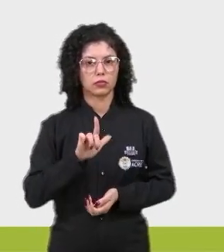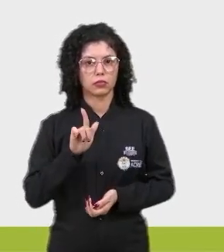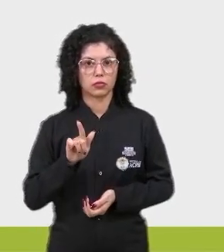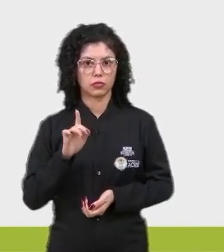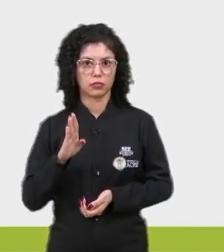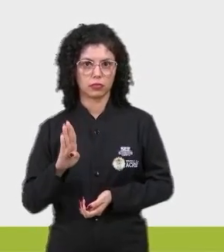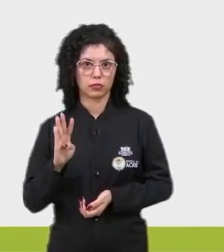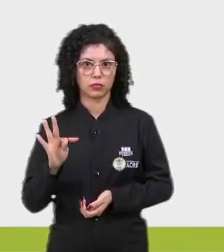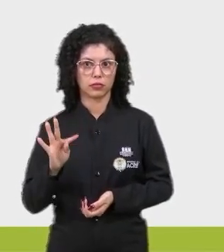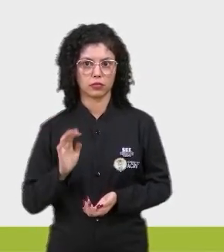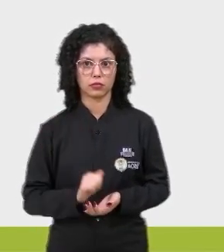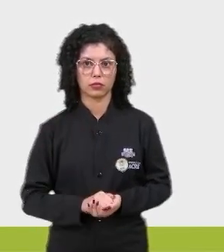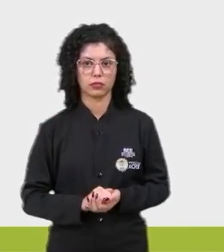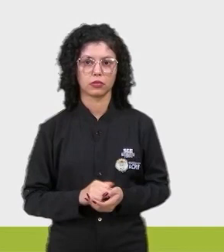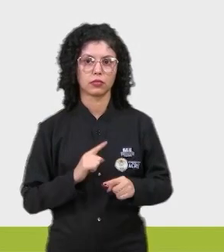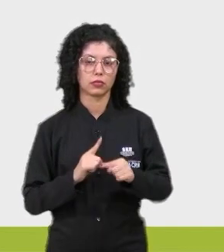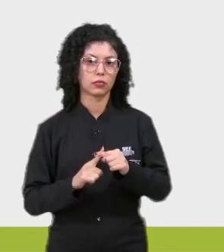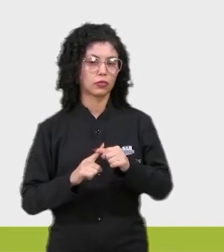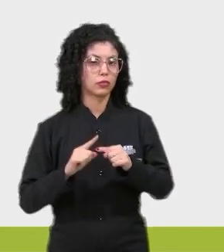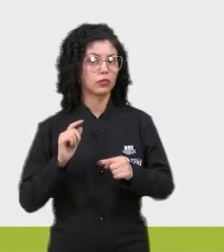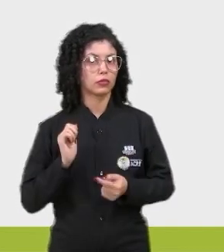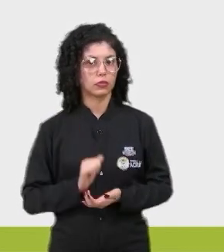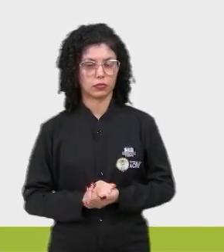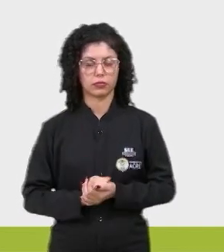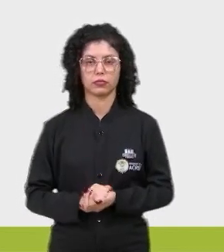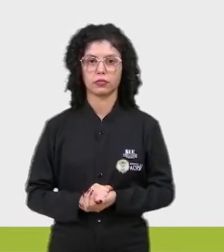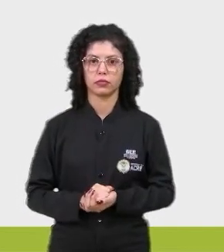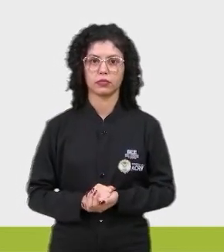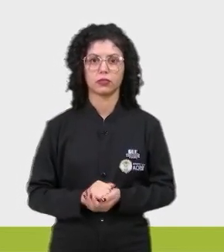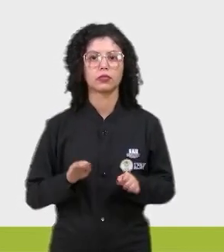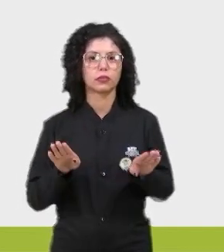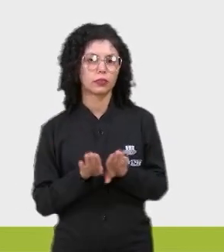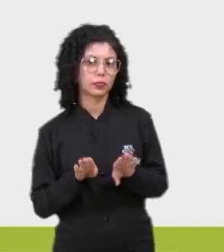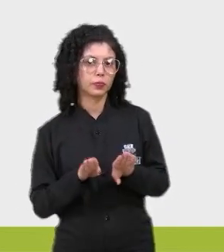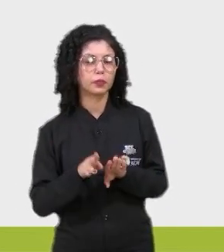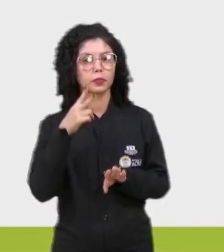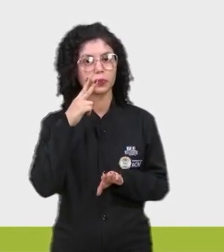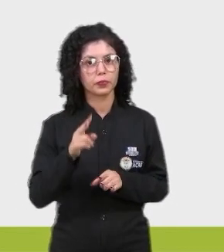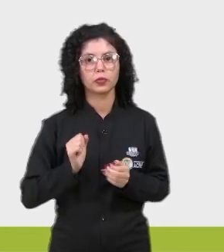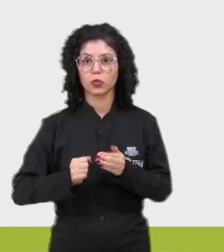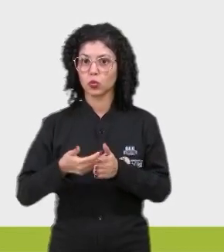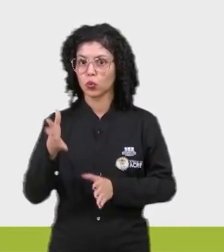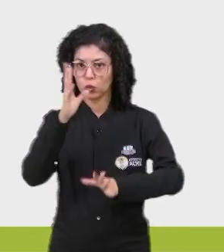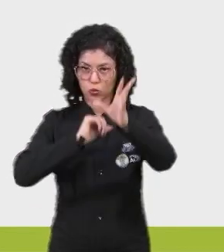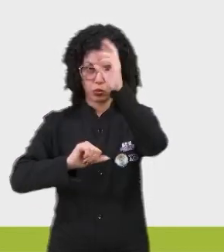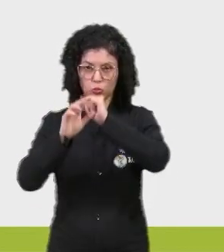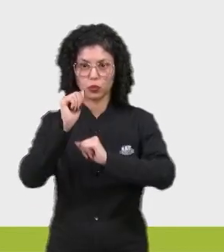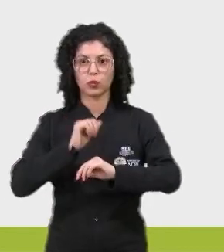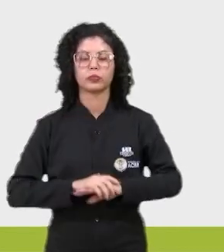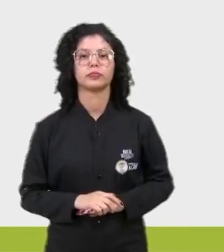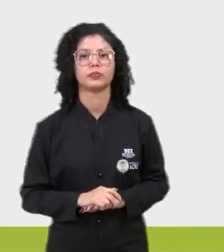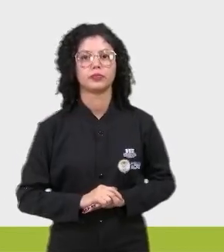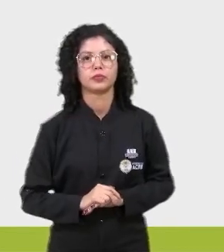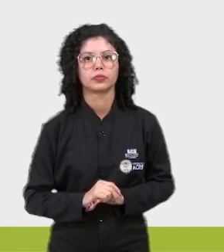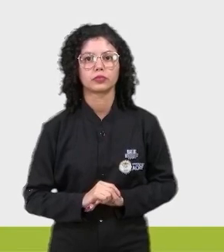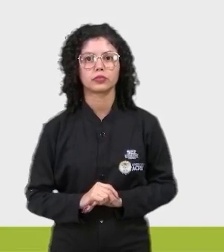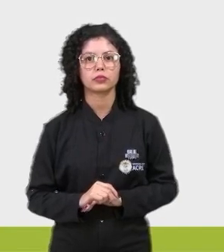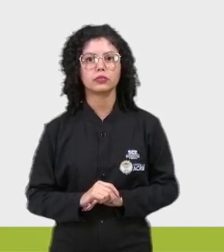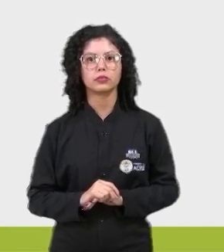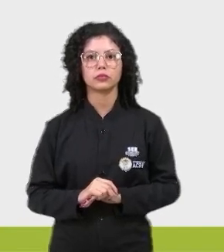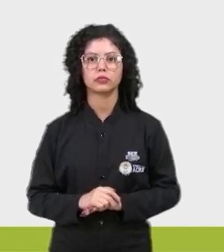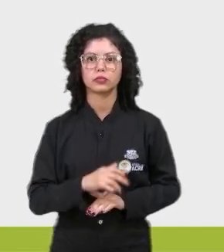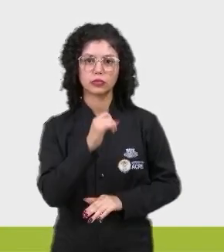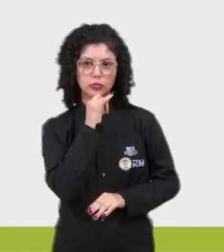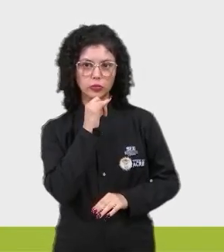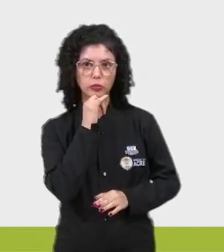LGBTQIA+. Então, é um filme também que vale muito a pena assistir, né, filme de muito conhecimento. Nós temos aqui